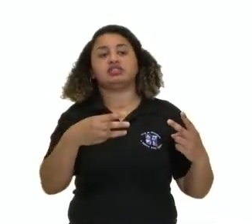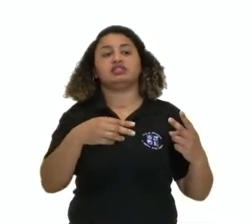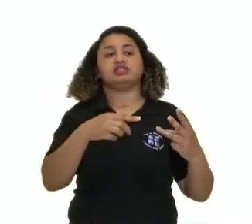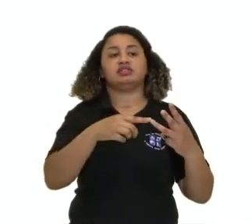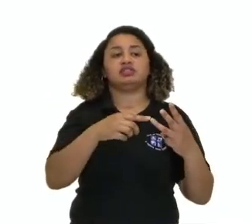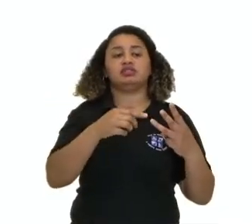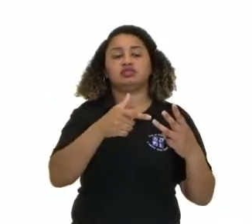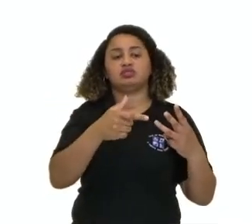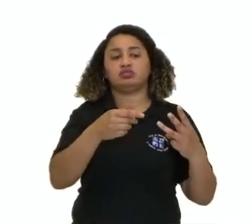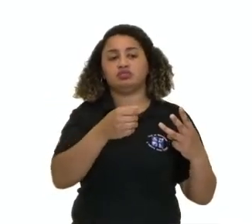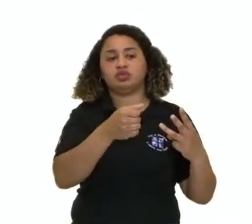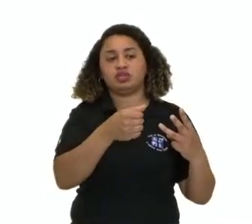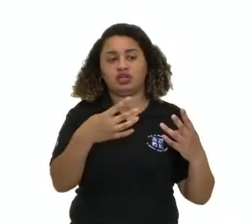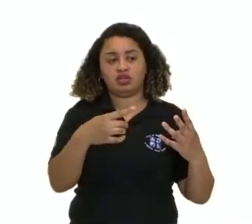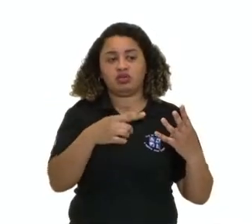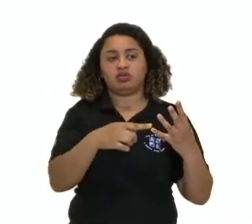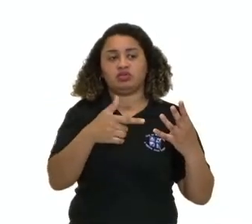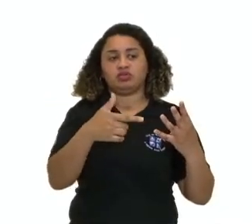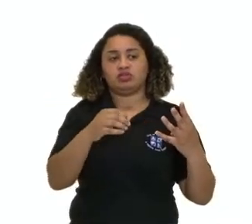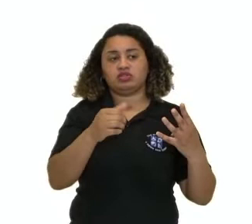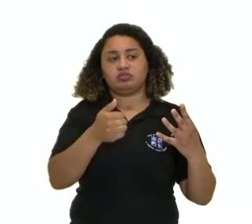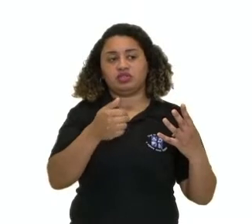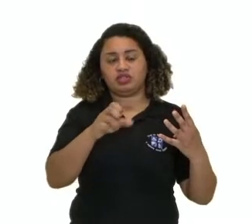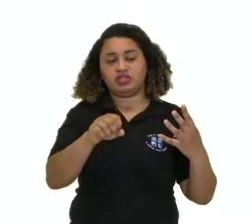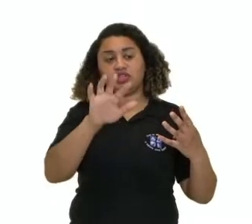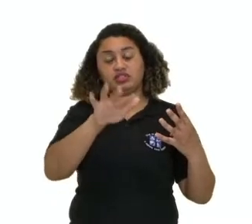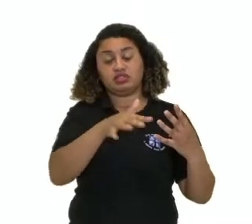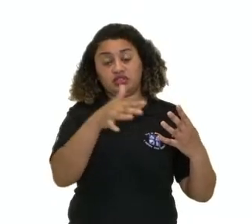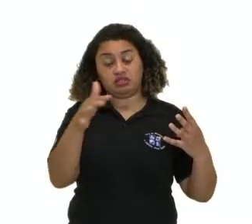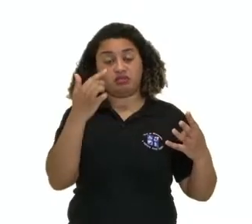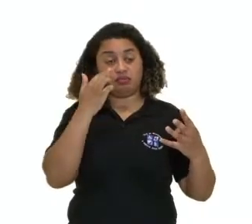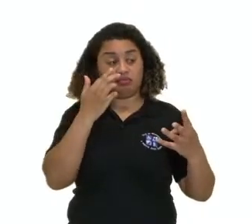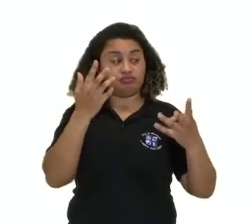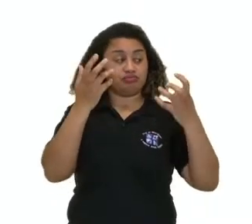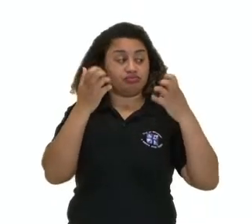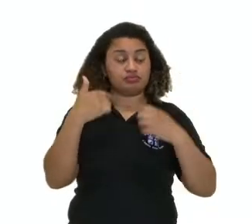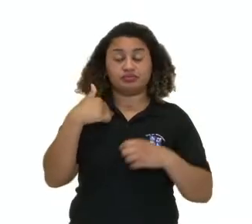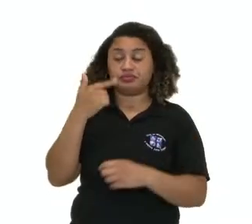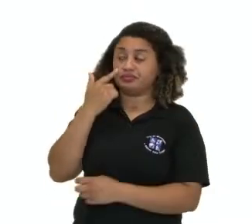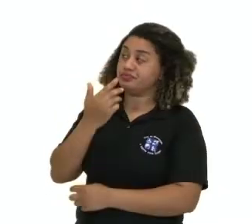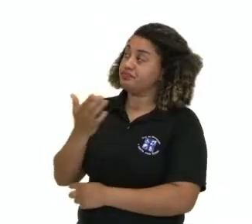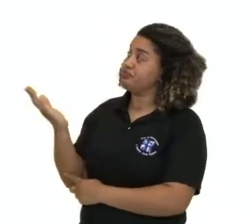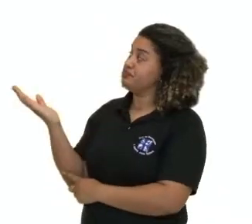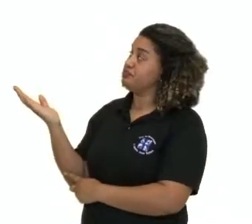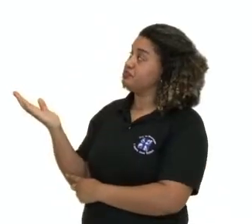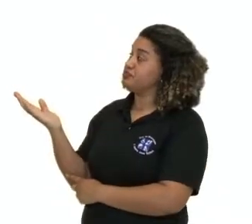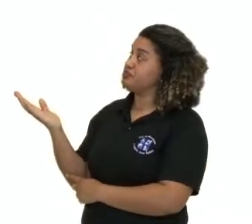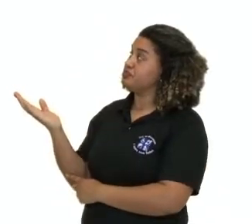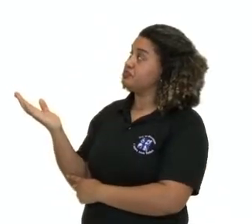2013, 51,50 toneladas de arroz. Temos a projeção para